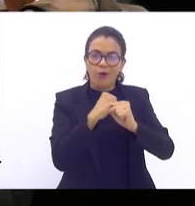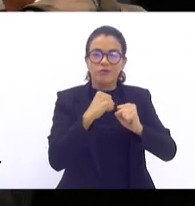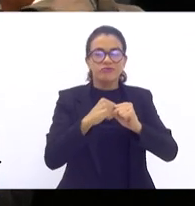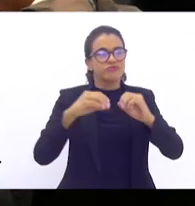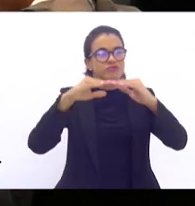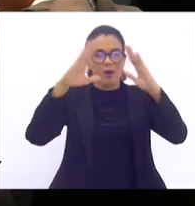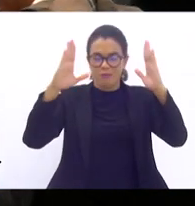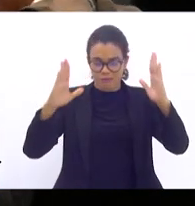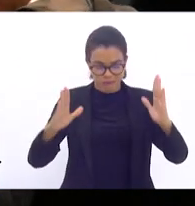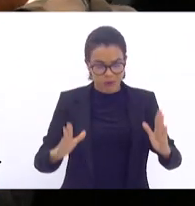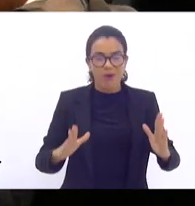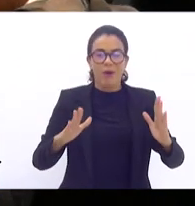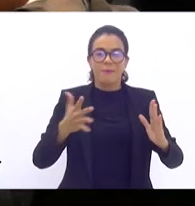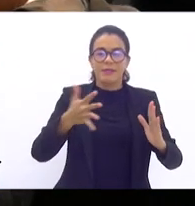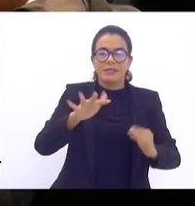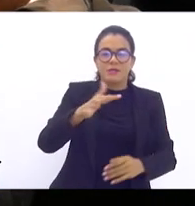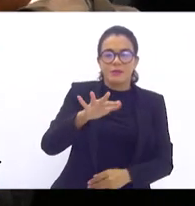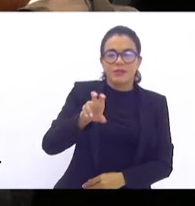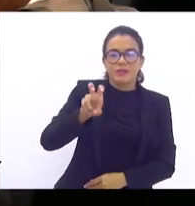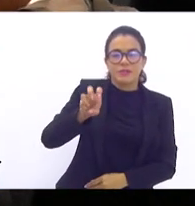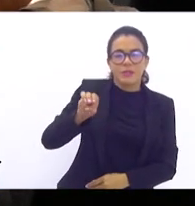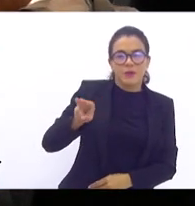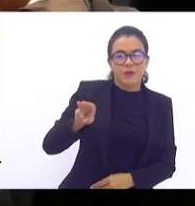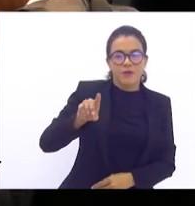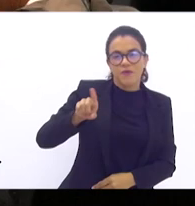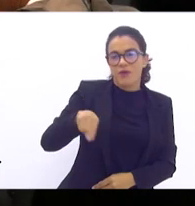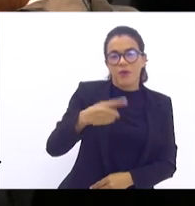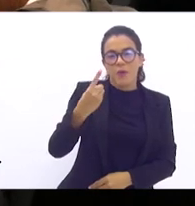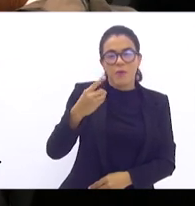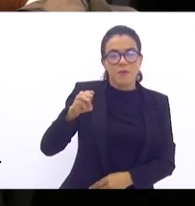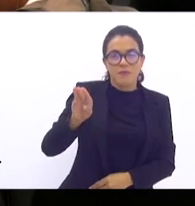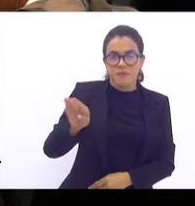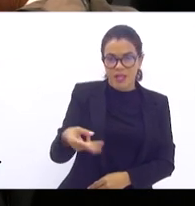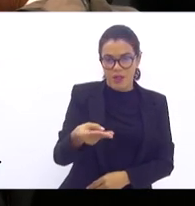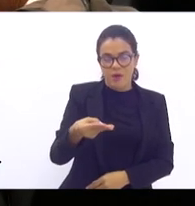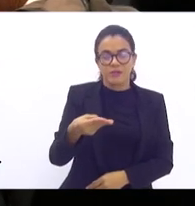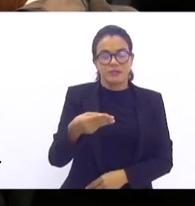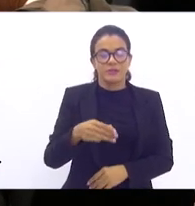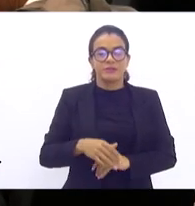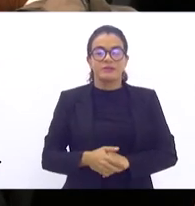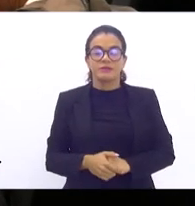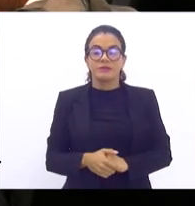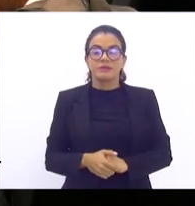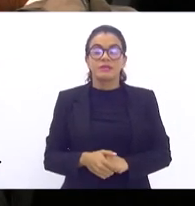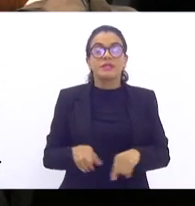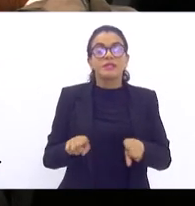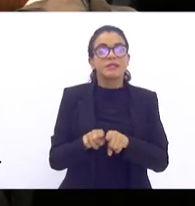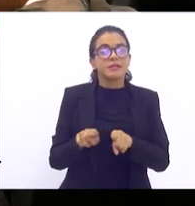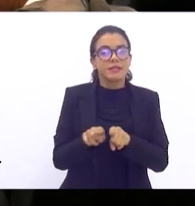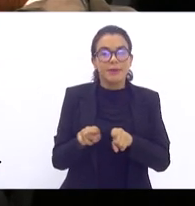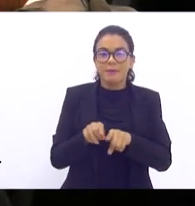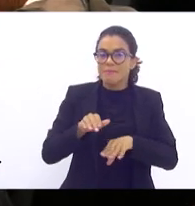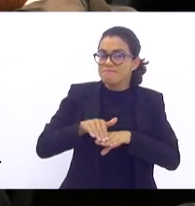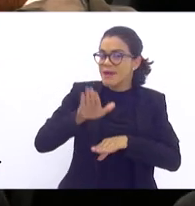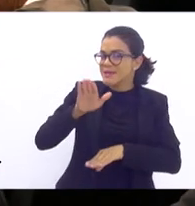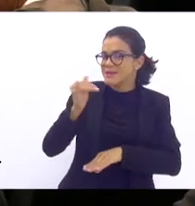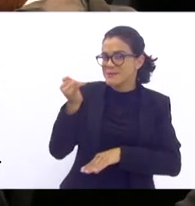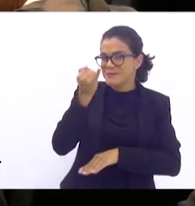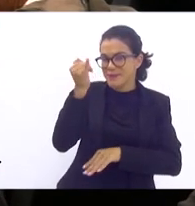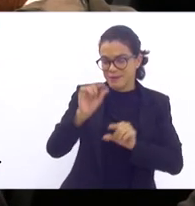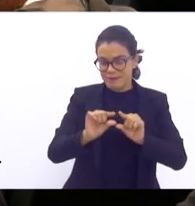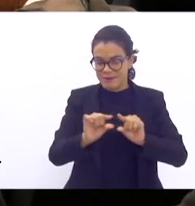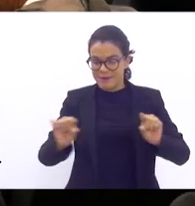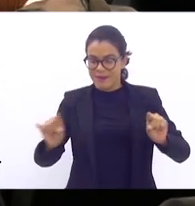algo em torno de 5,1 milhões de reais e também o que é importante nessa mesma obriga